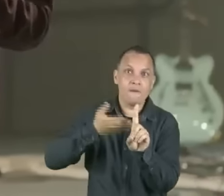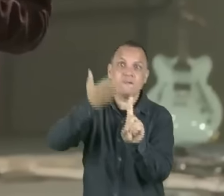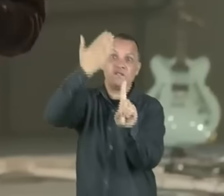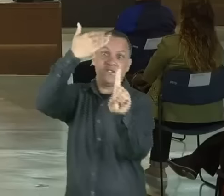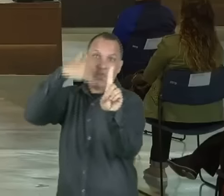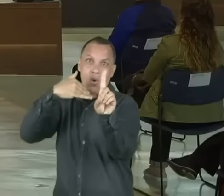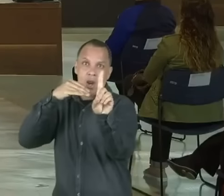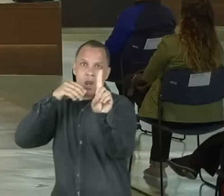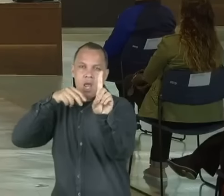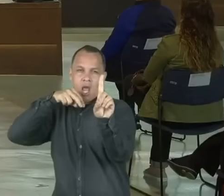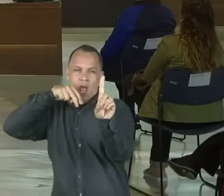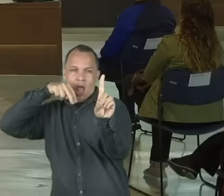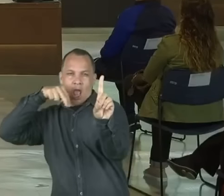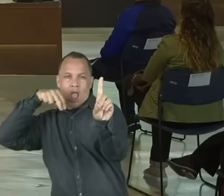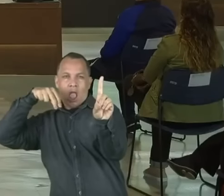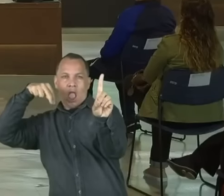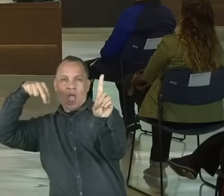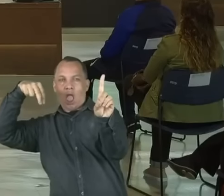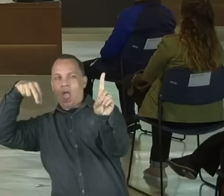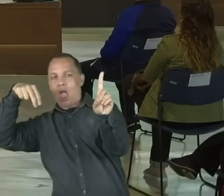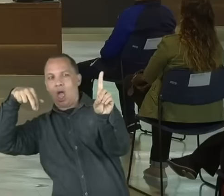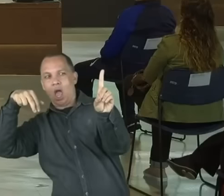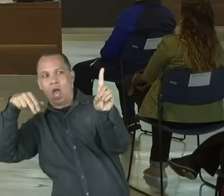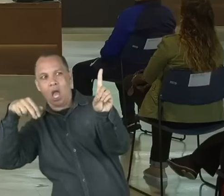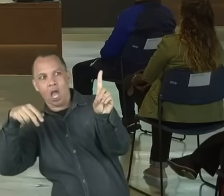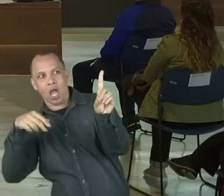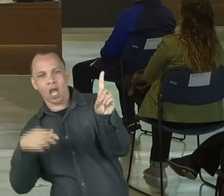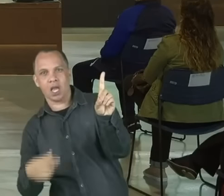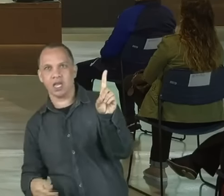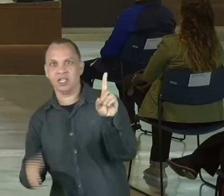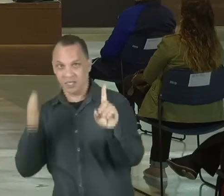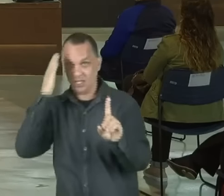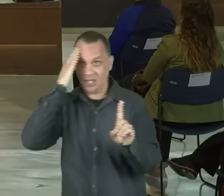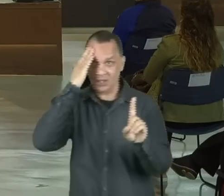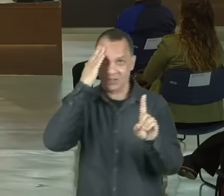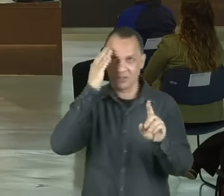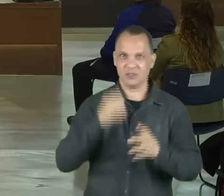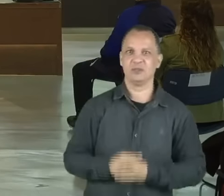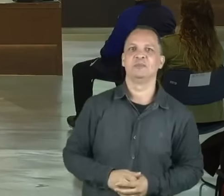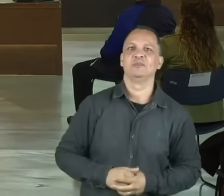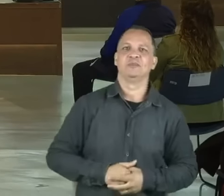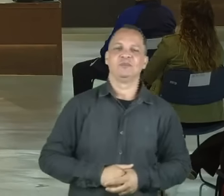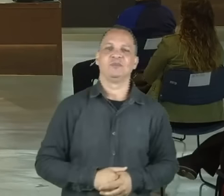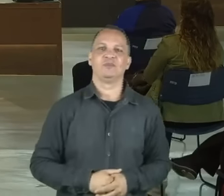e os livra É mas o diabo anda ao derredor rugindo